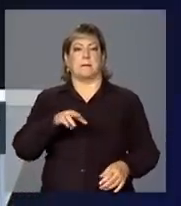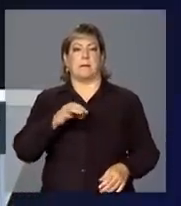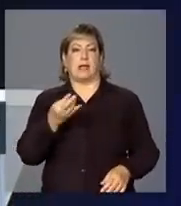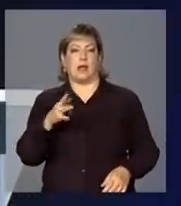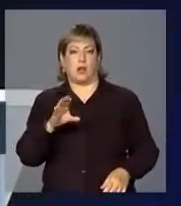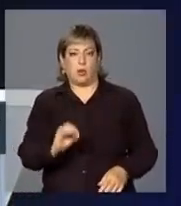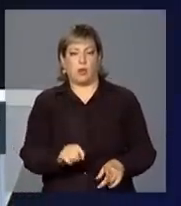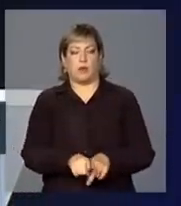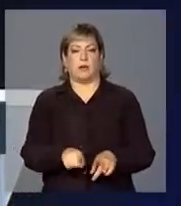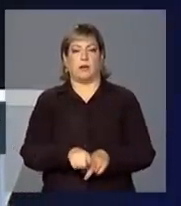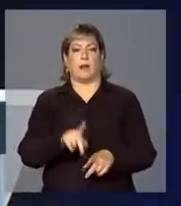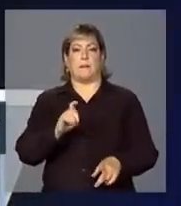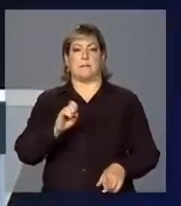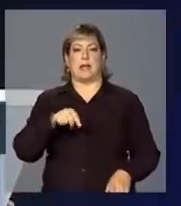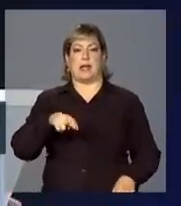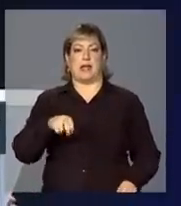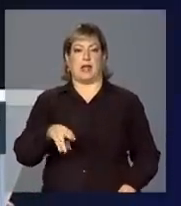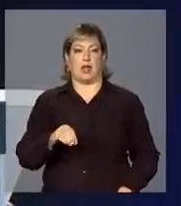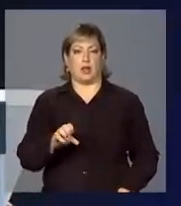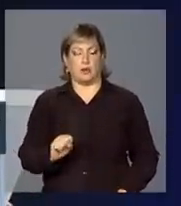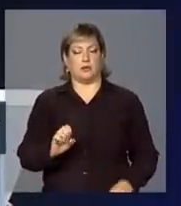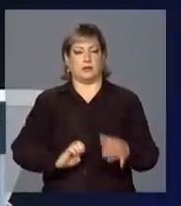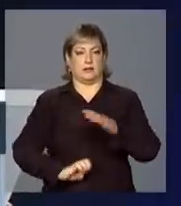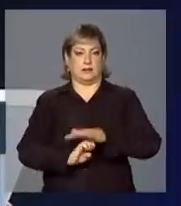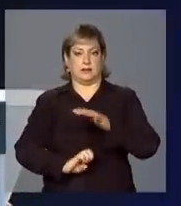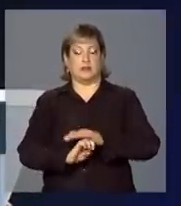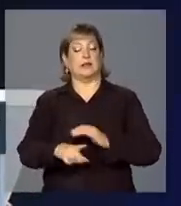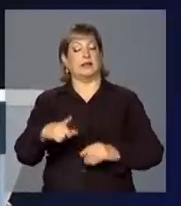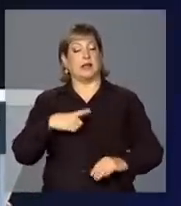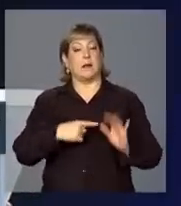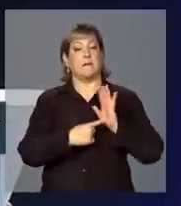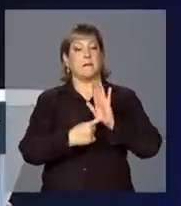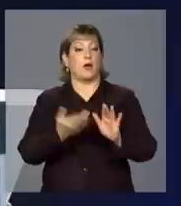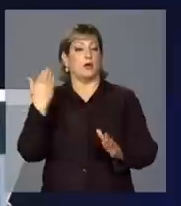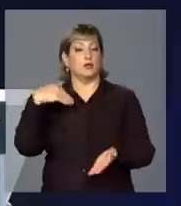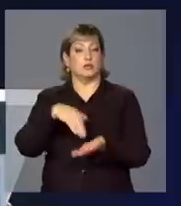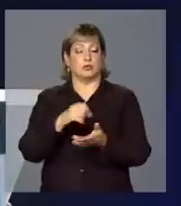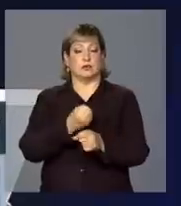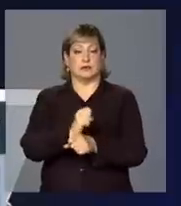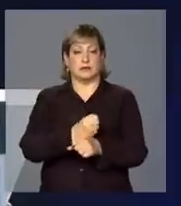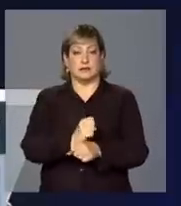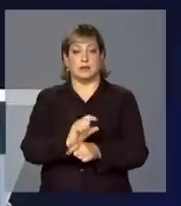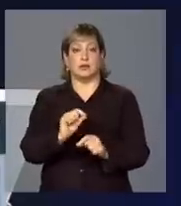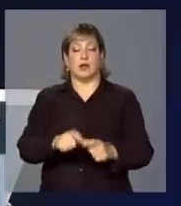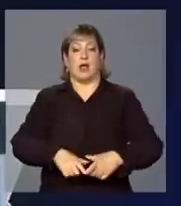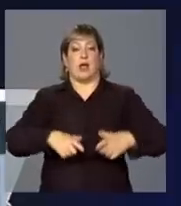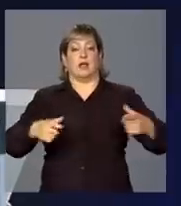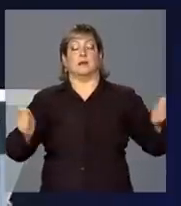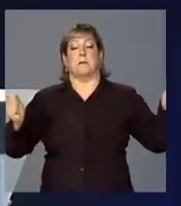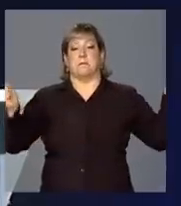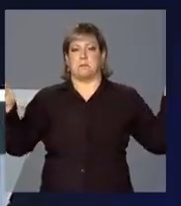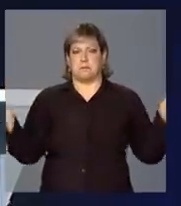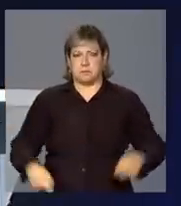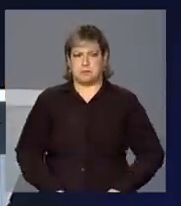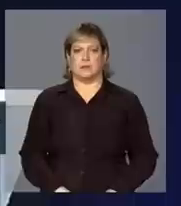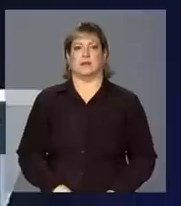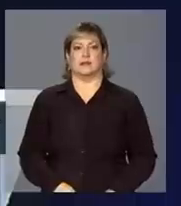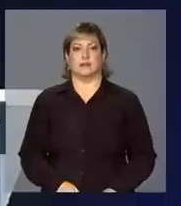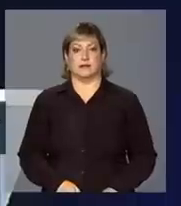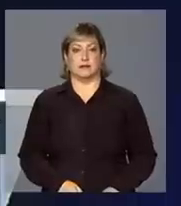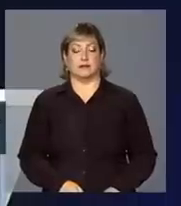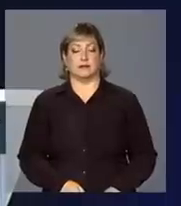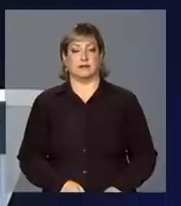tem, nos últimos anos, demonstrado uma grande capacidade